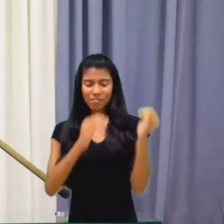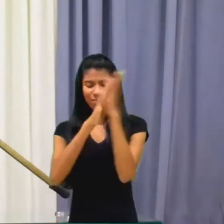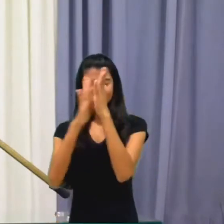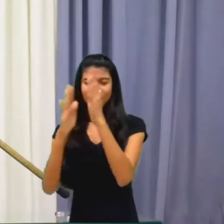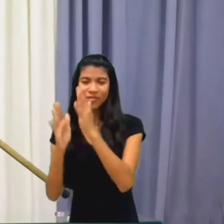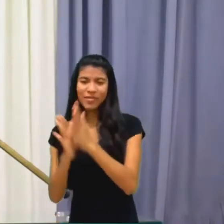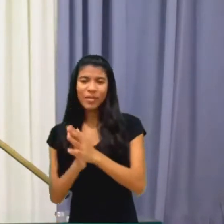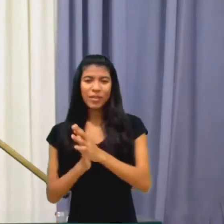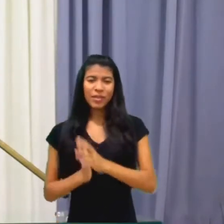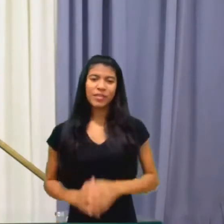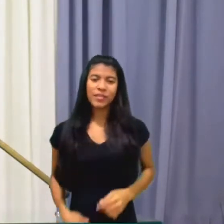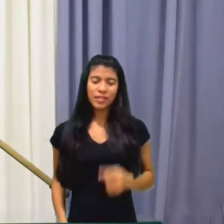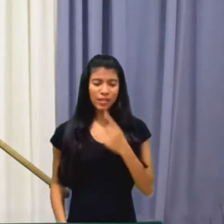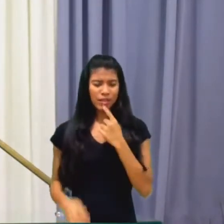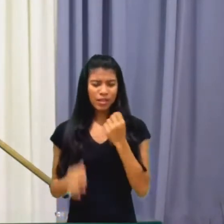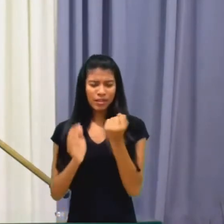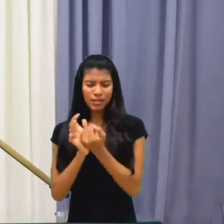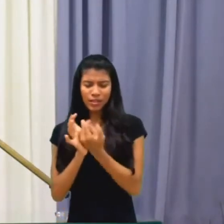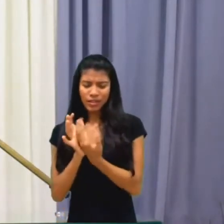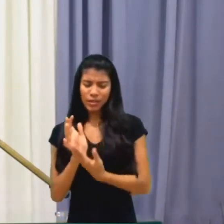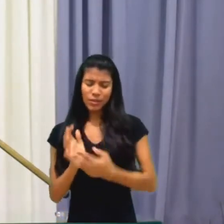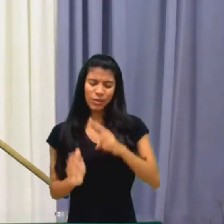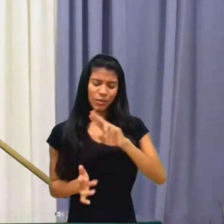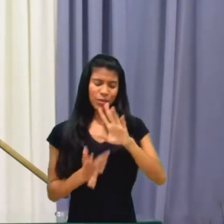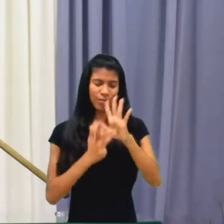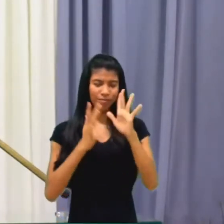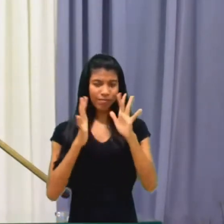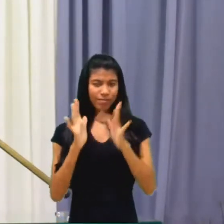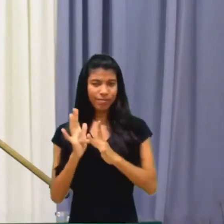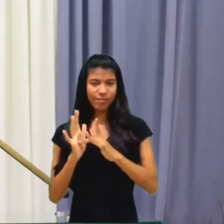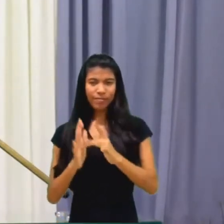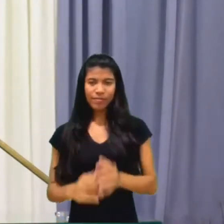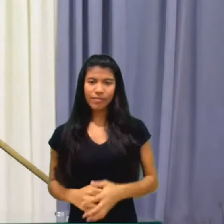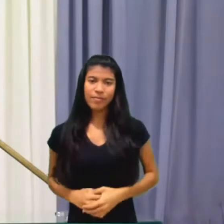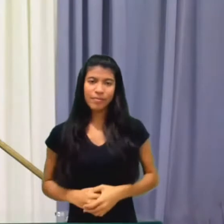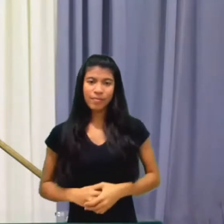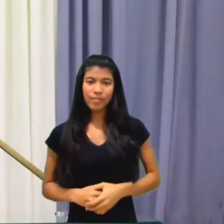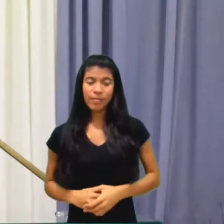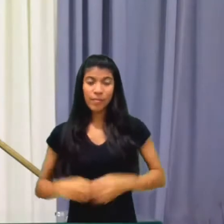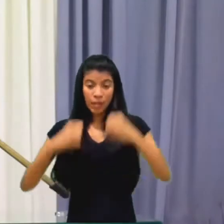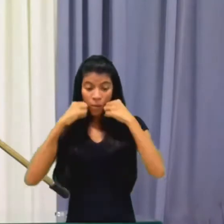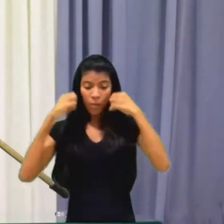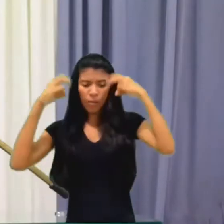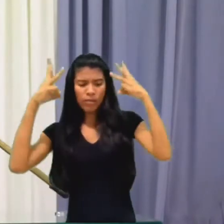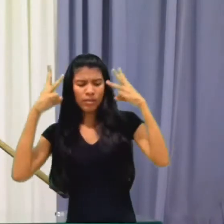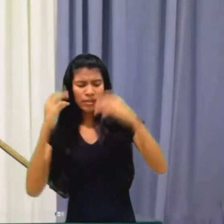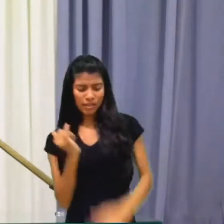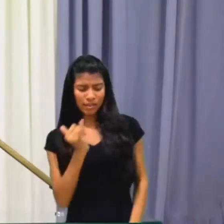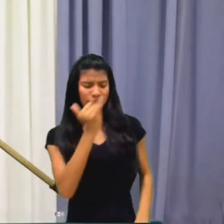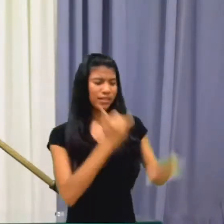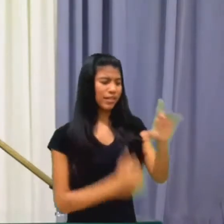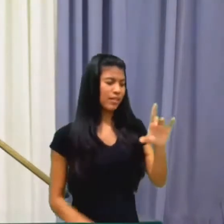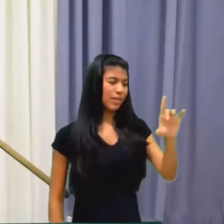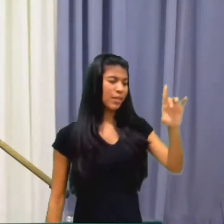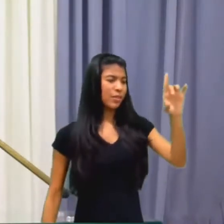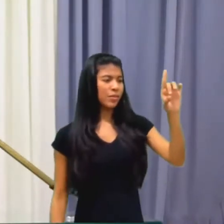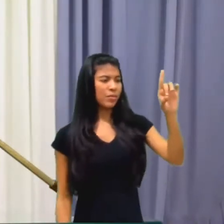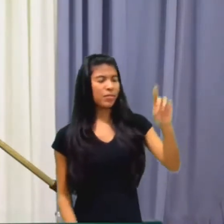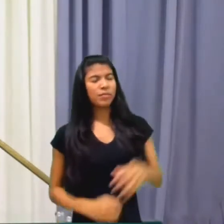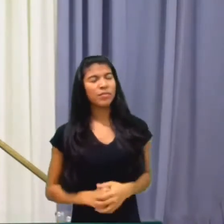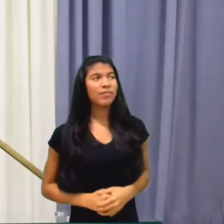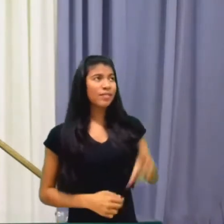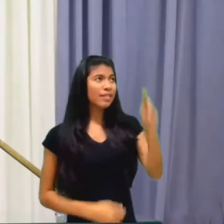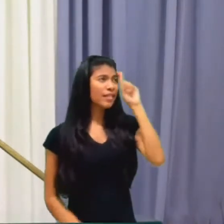o santo nome do Senhor. Moisés está dizendo a Deus: Senhor, não subiremos daqui se o Senhor